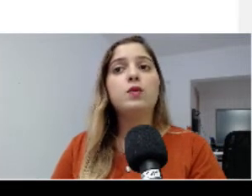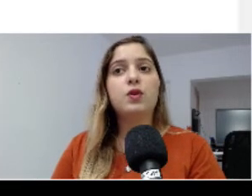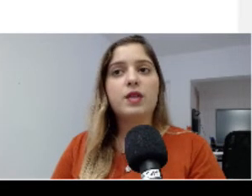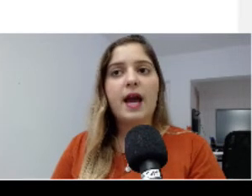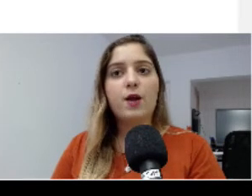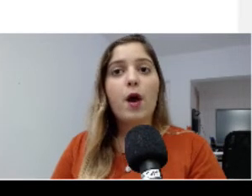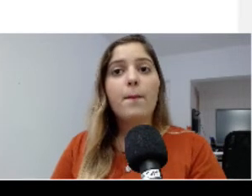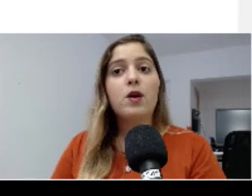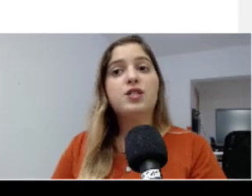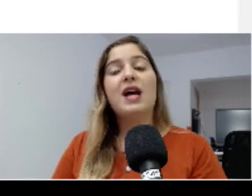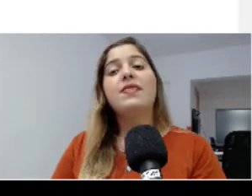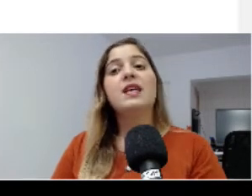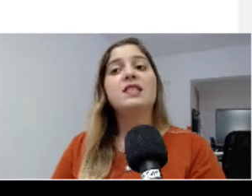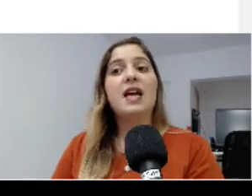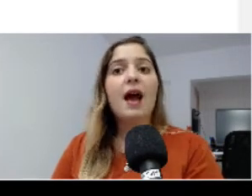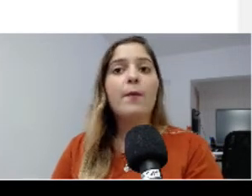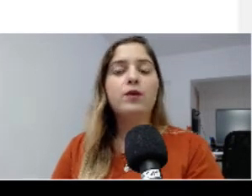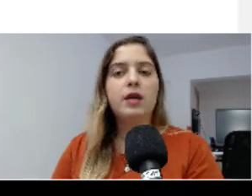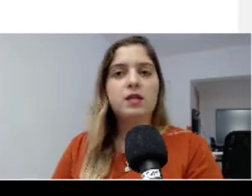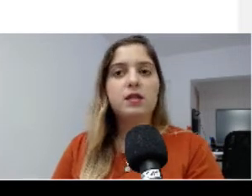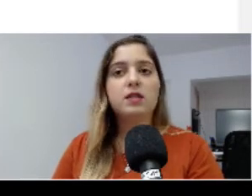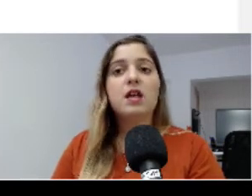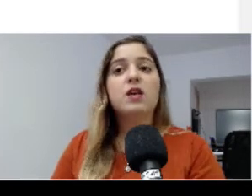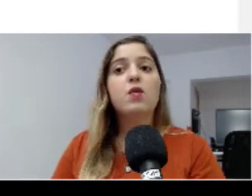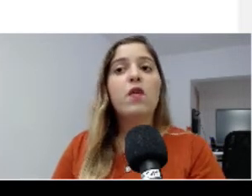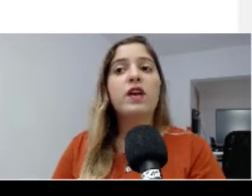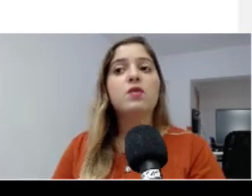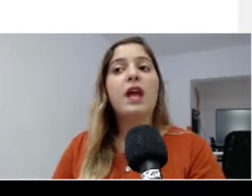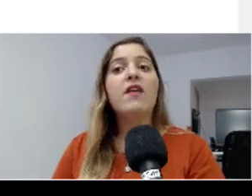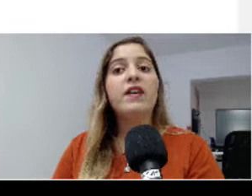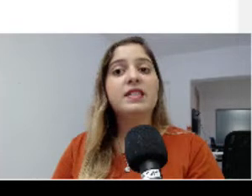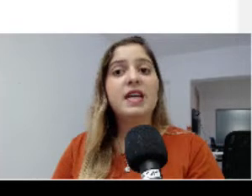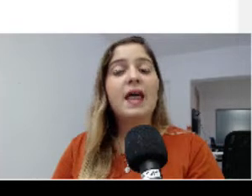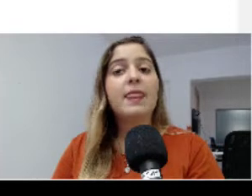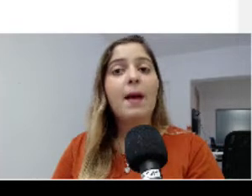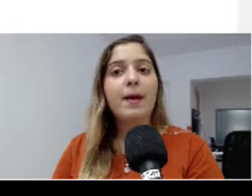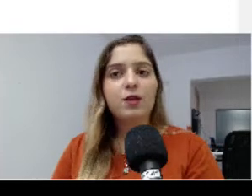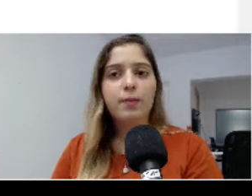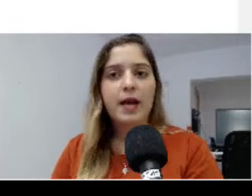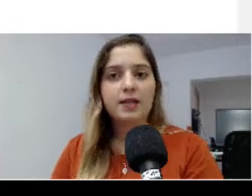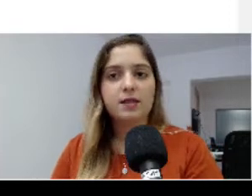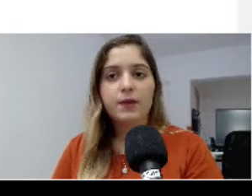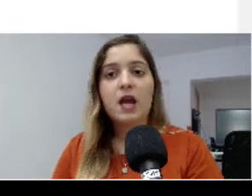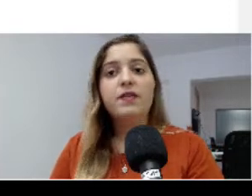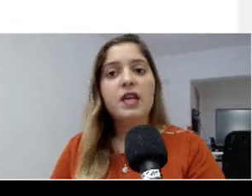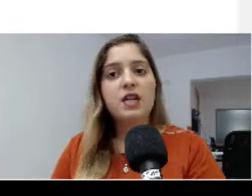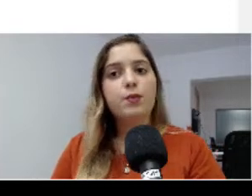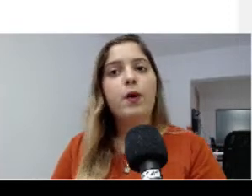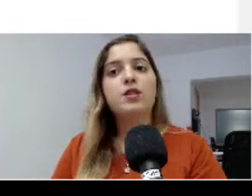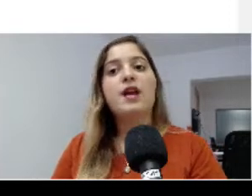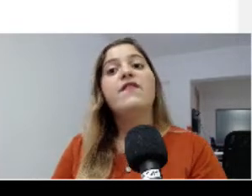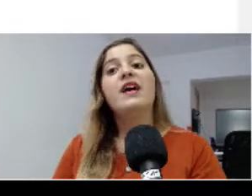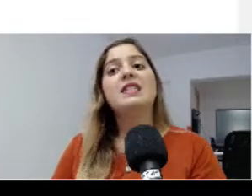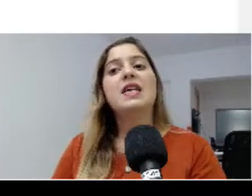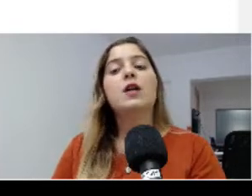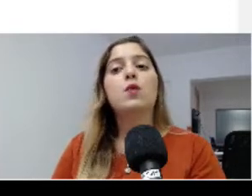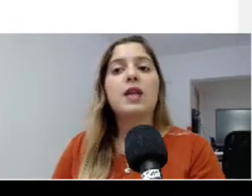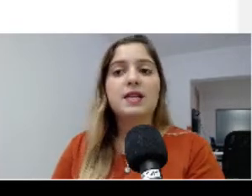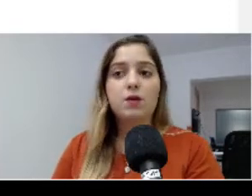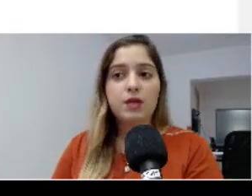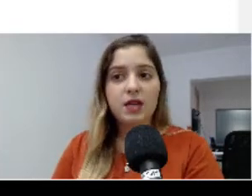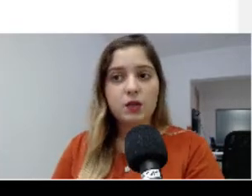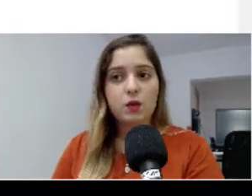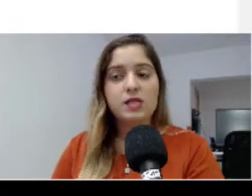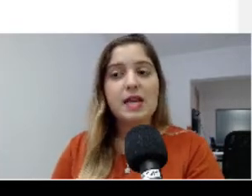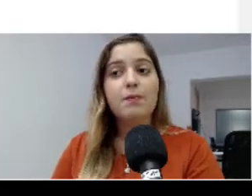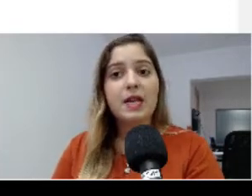de Bolsonaro pode atrasar mudanças que o governo quer fazer na Petrobras. Texto pode fazer com que